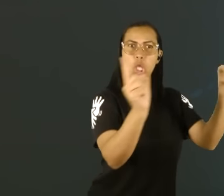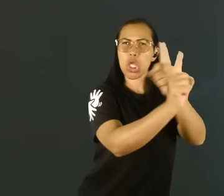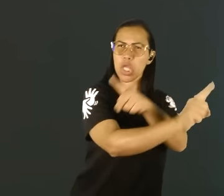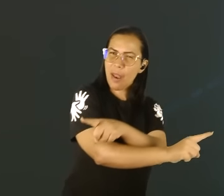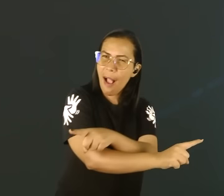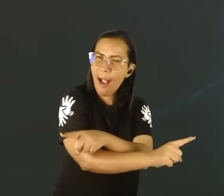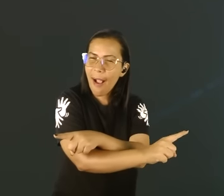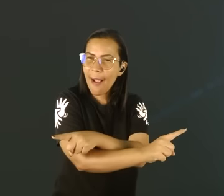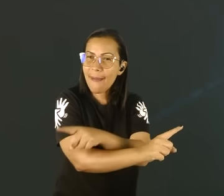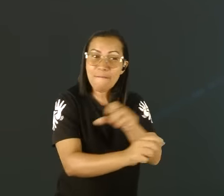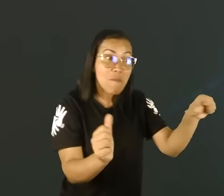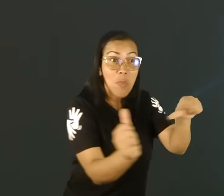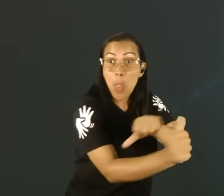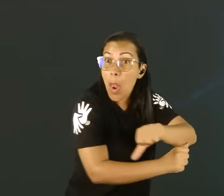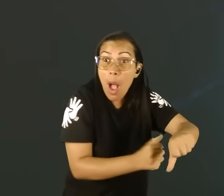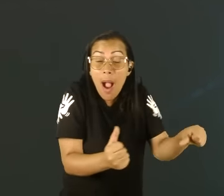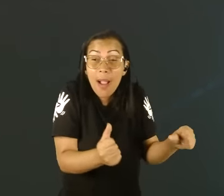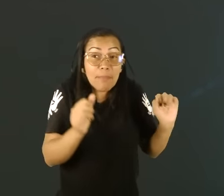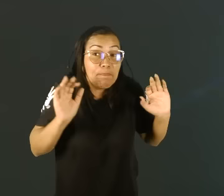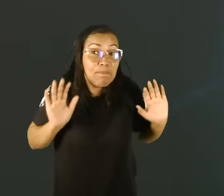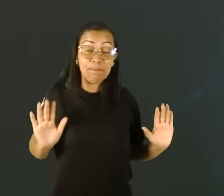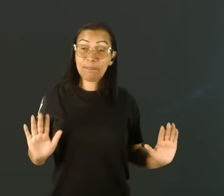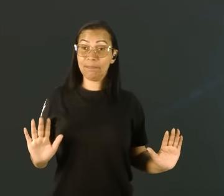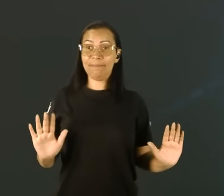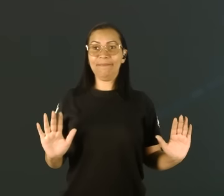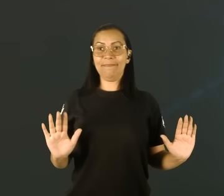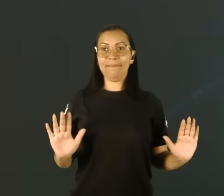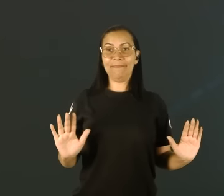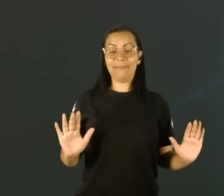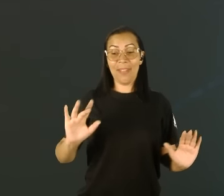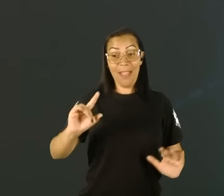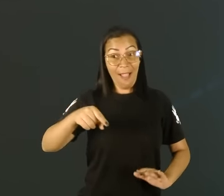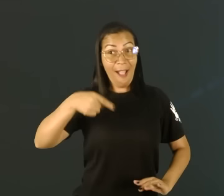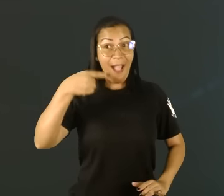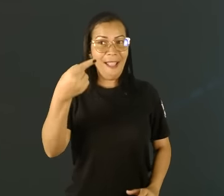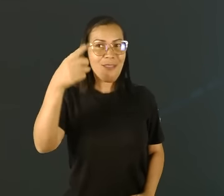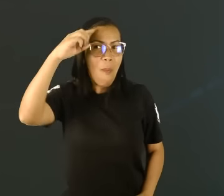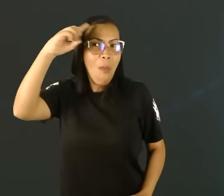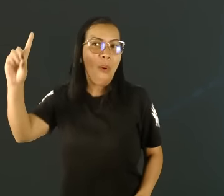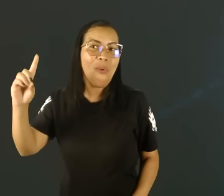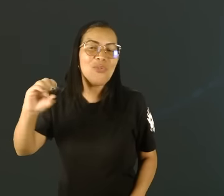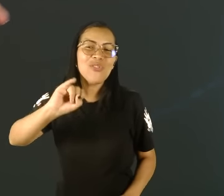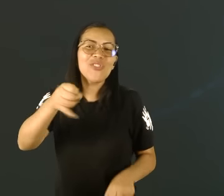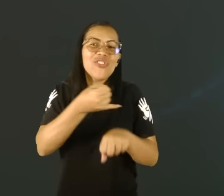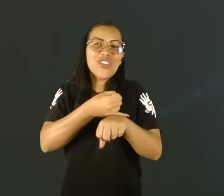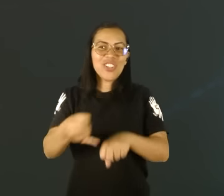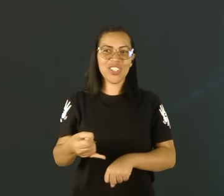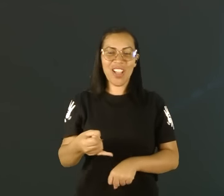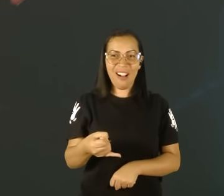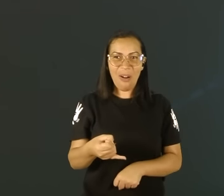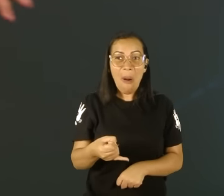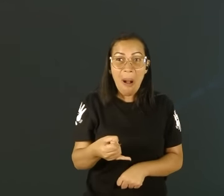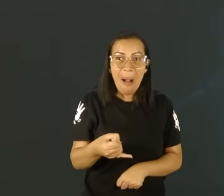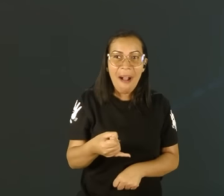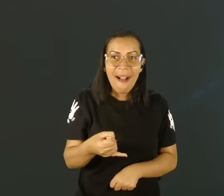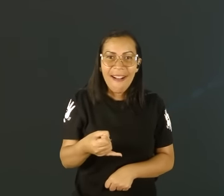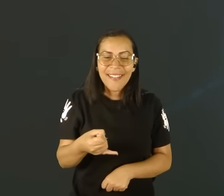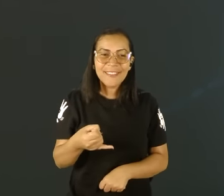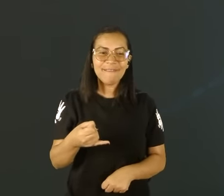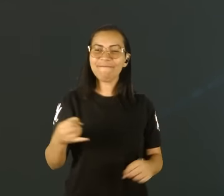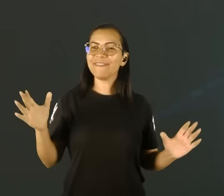Ele troca, come a sopa, e no outro dia, Jacó não é besta nem nada, Jacó cria uma situação junto com a mãe, se passa